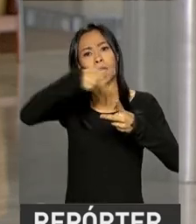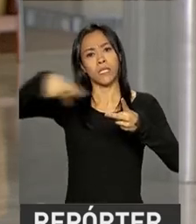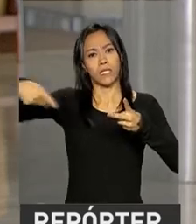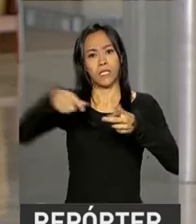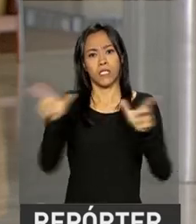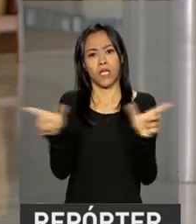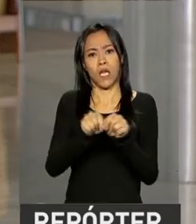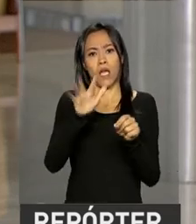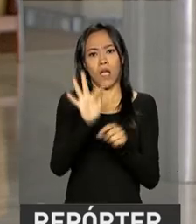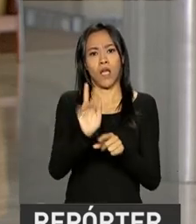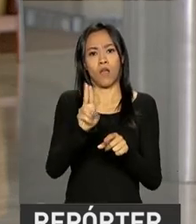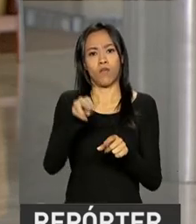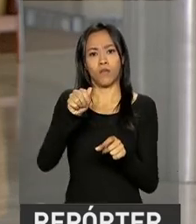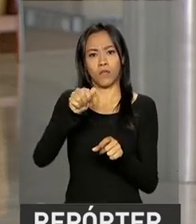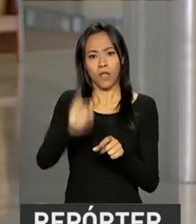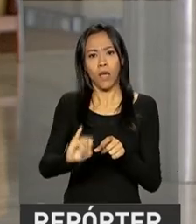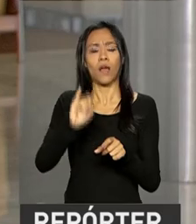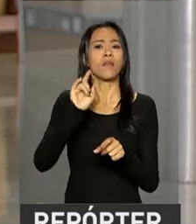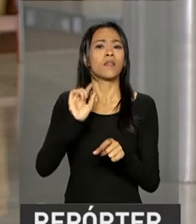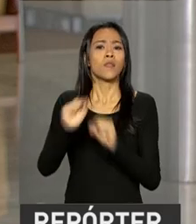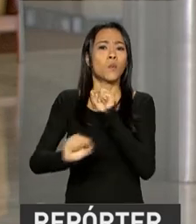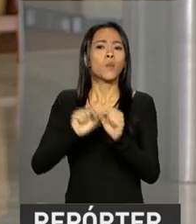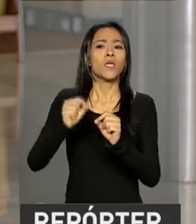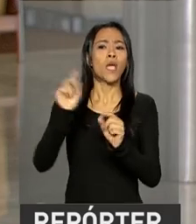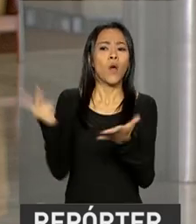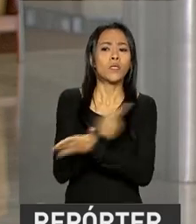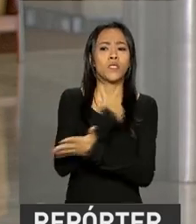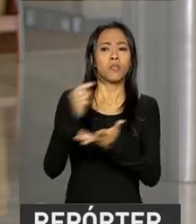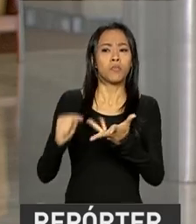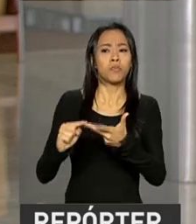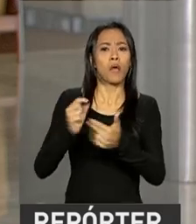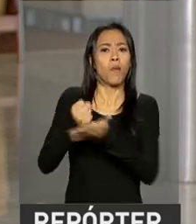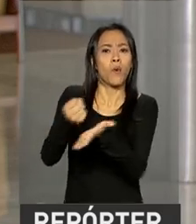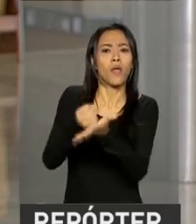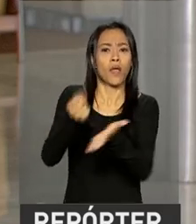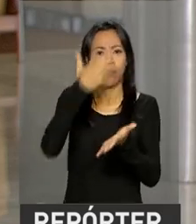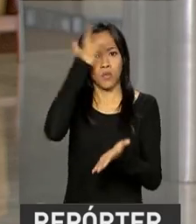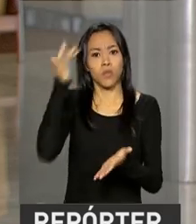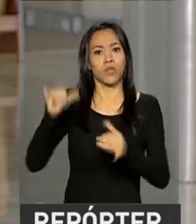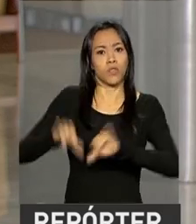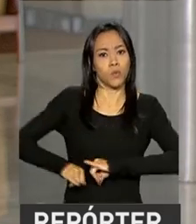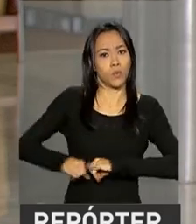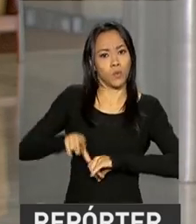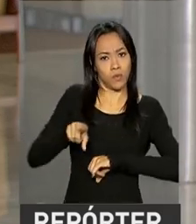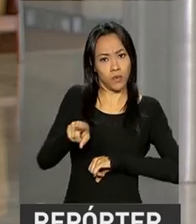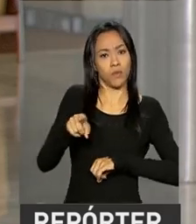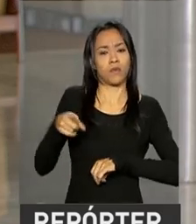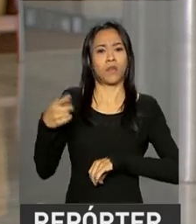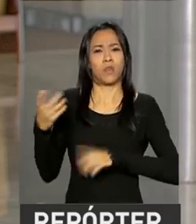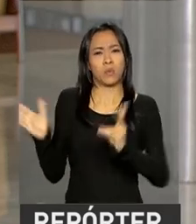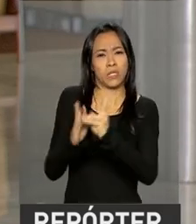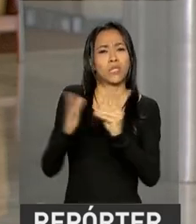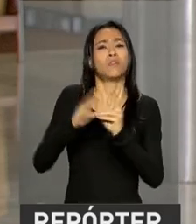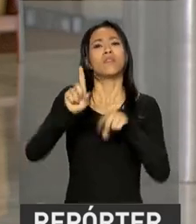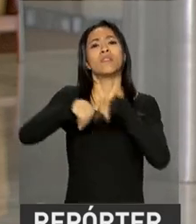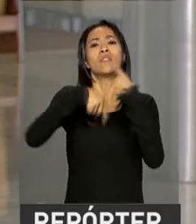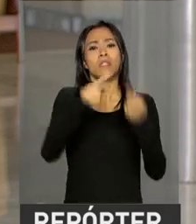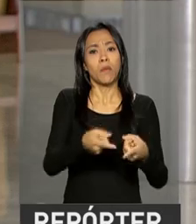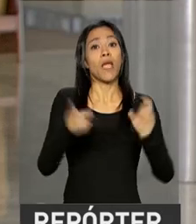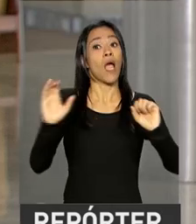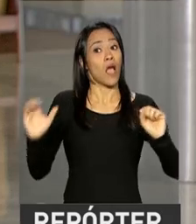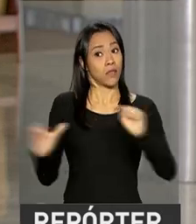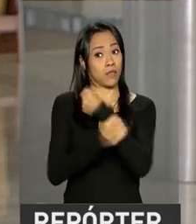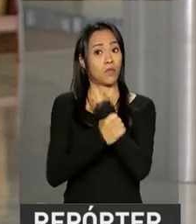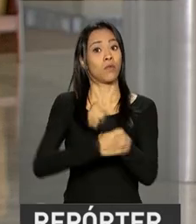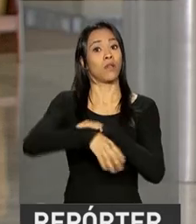FUNAI para prestar todo o auxílio necessário aos feridos e também para tomar novas providências e garantir que a lei